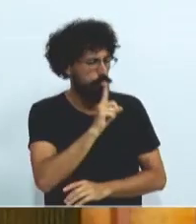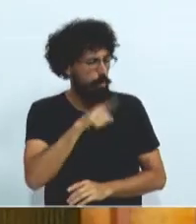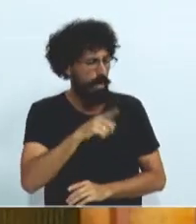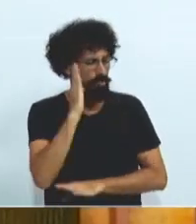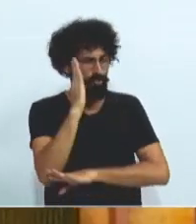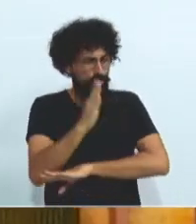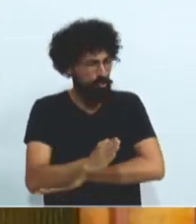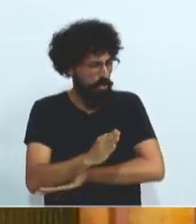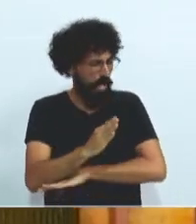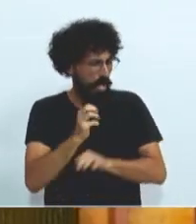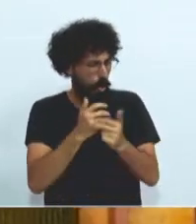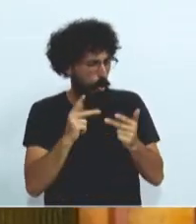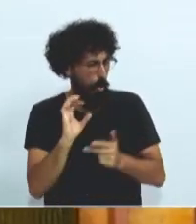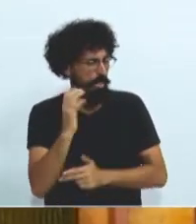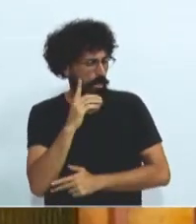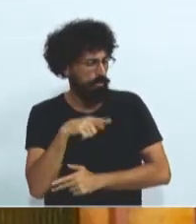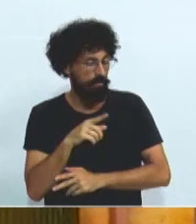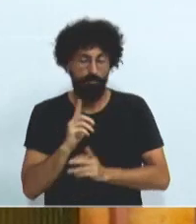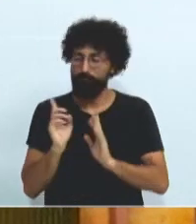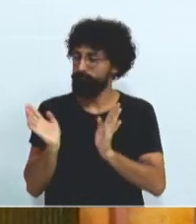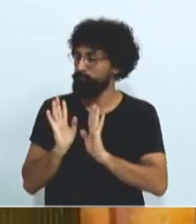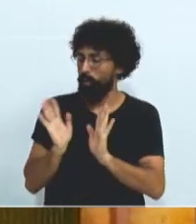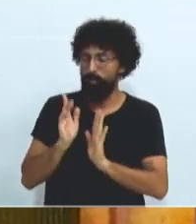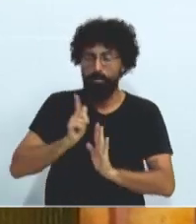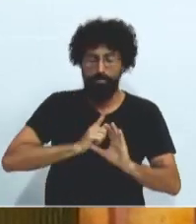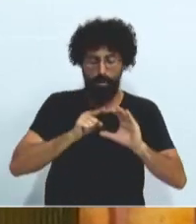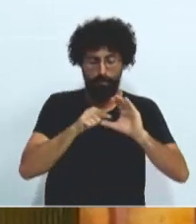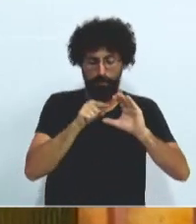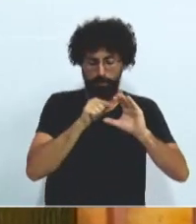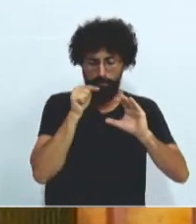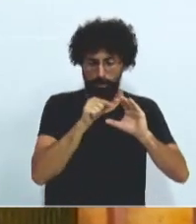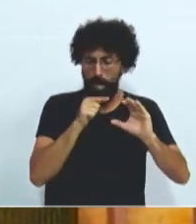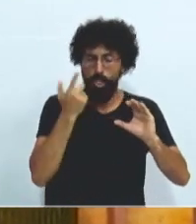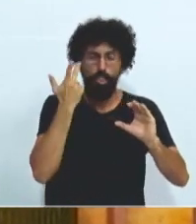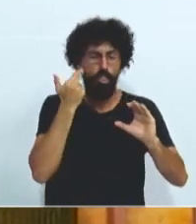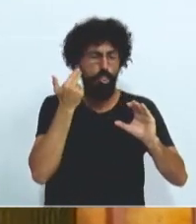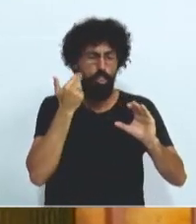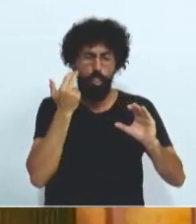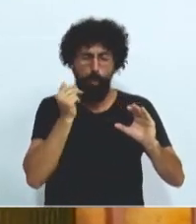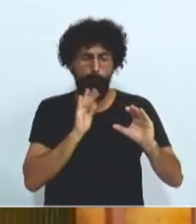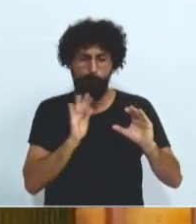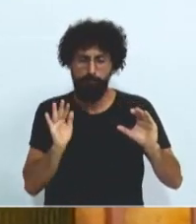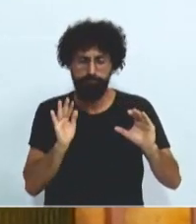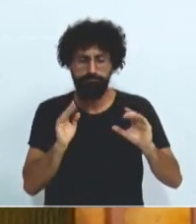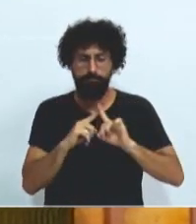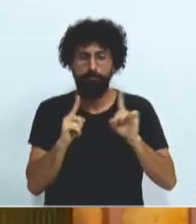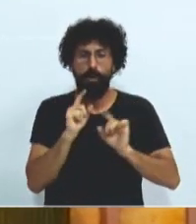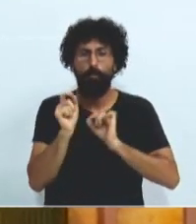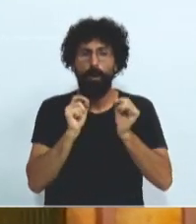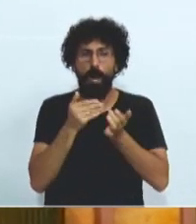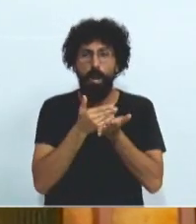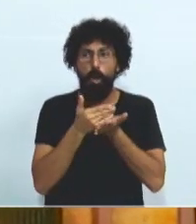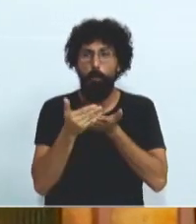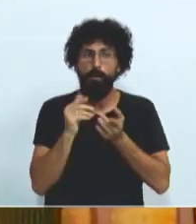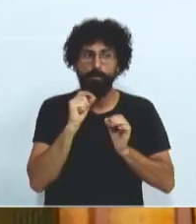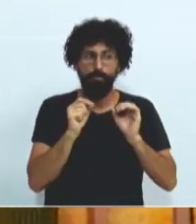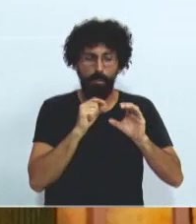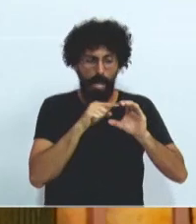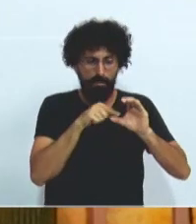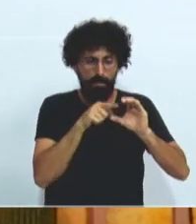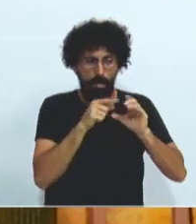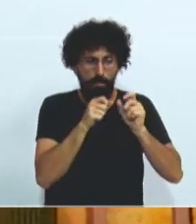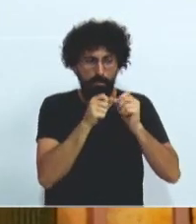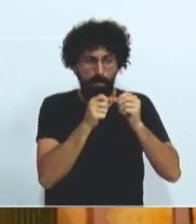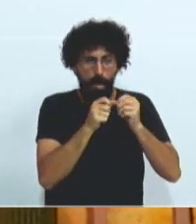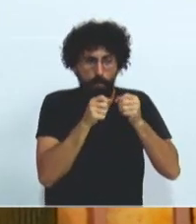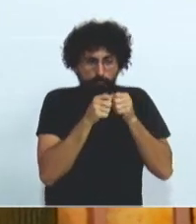fator direto. Então, tem uma célula que ela era normal, ela se dividia normalmente e ela começa a se proliferar anormalmente. Então, mas